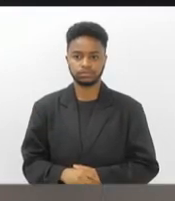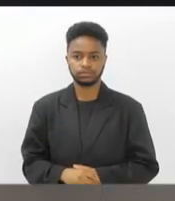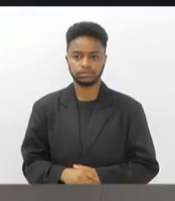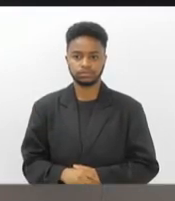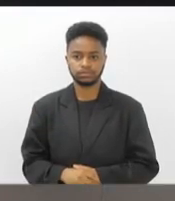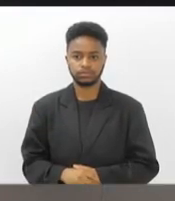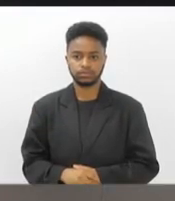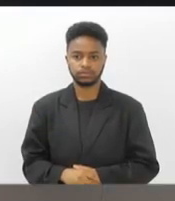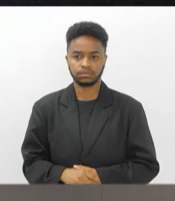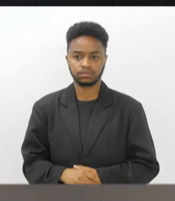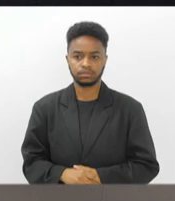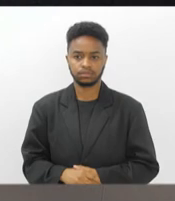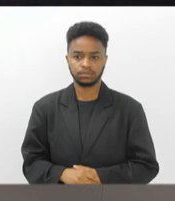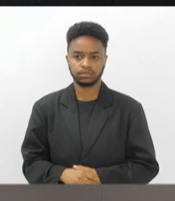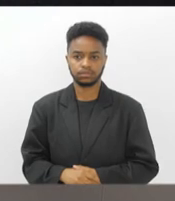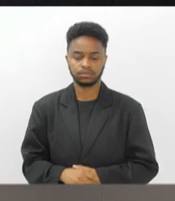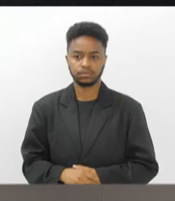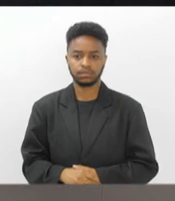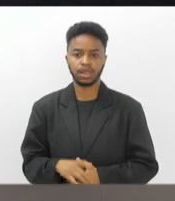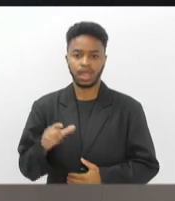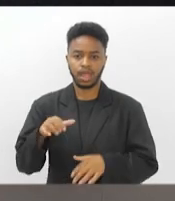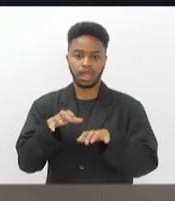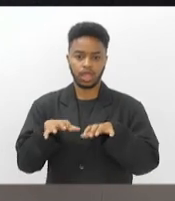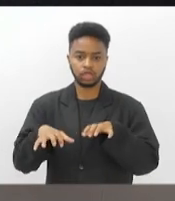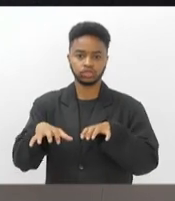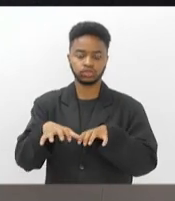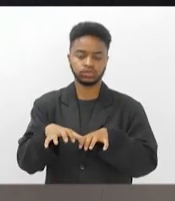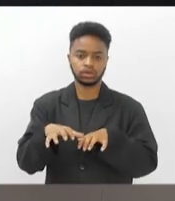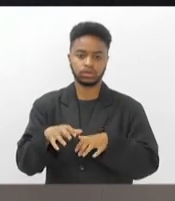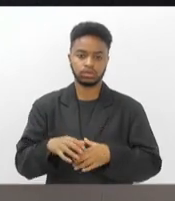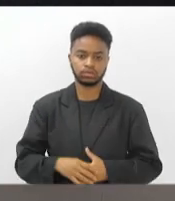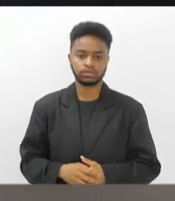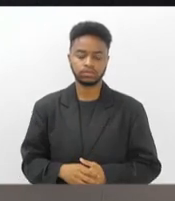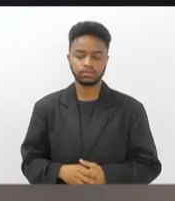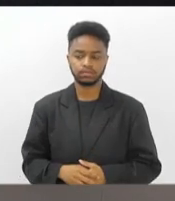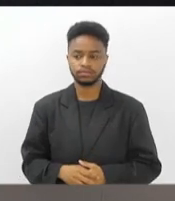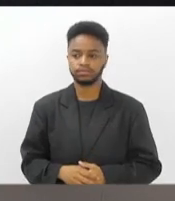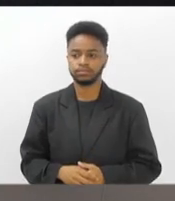di É então são as regionais é são são as